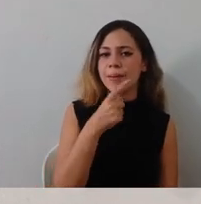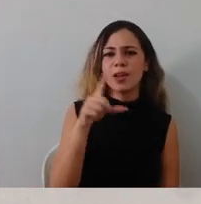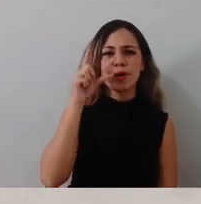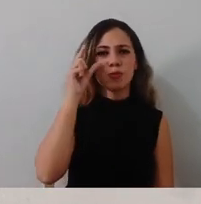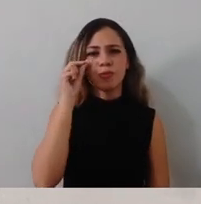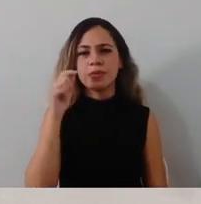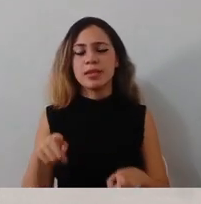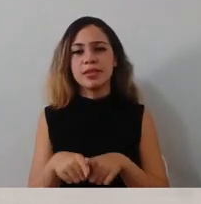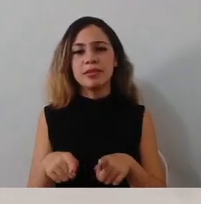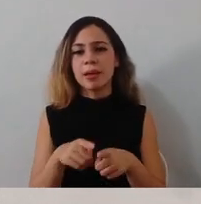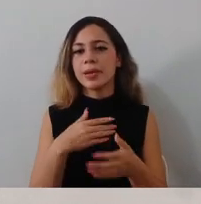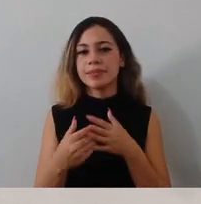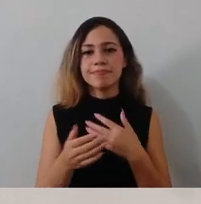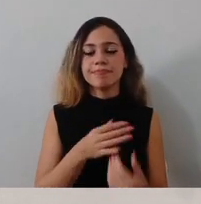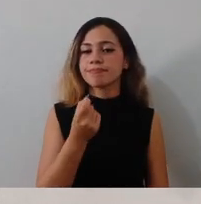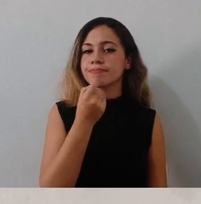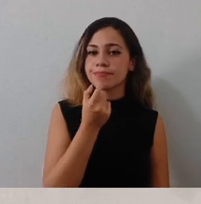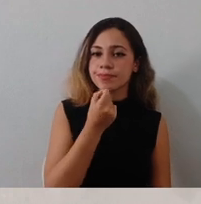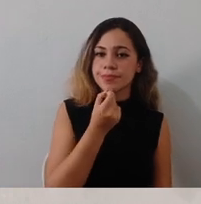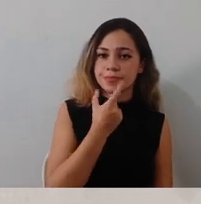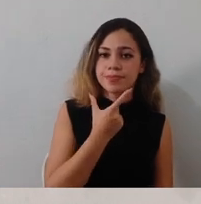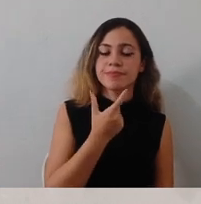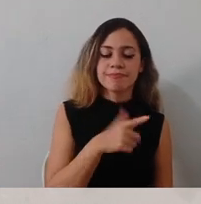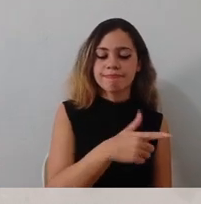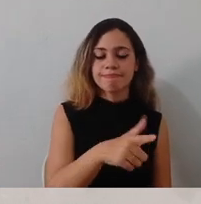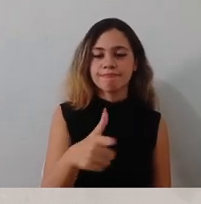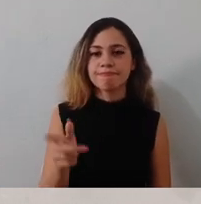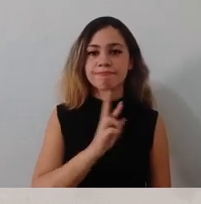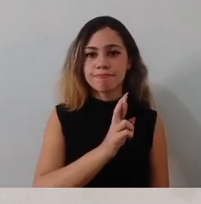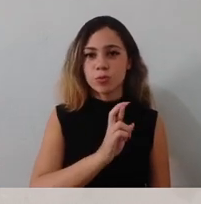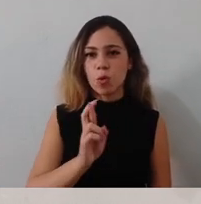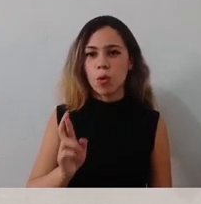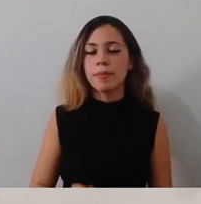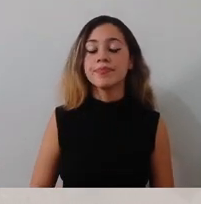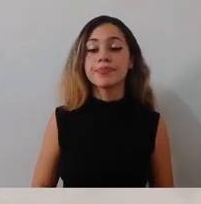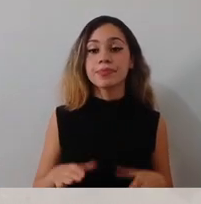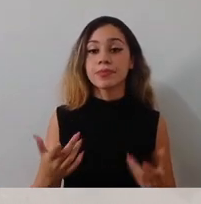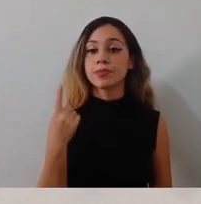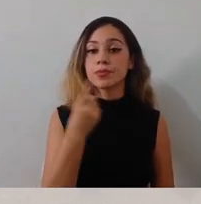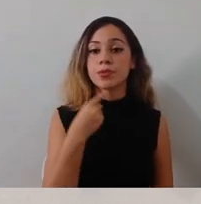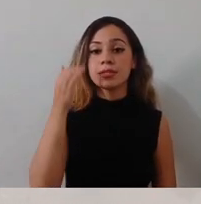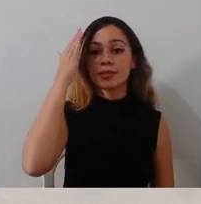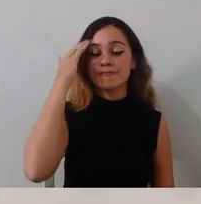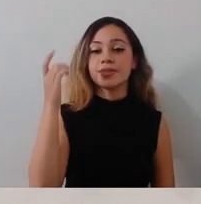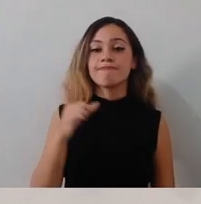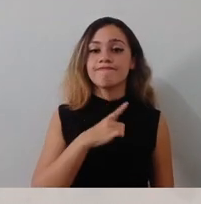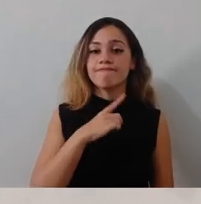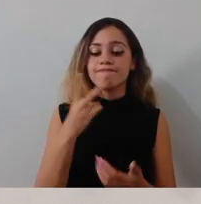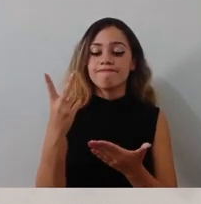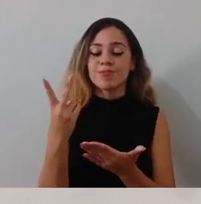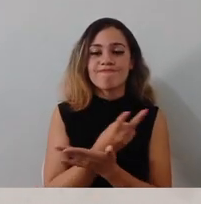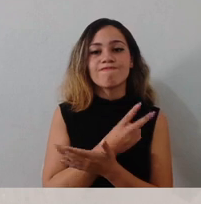risperidona, melatonina. Médios alopáticos, né? Alopáticos. E assim, nós sabemos que causam